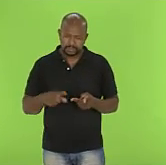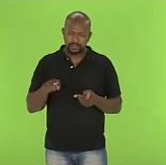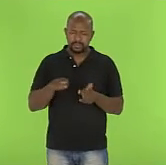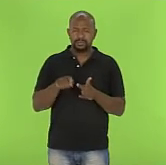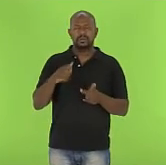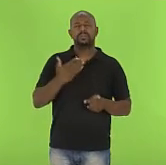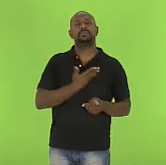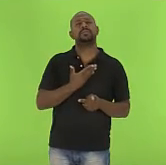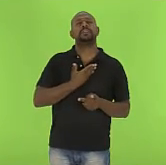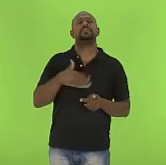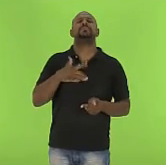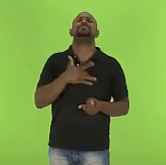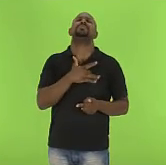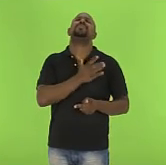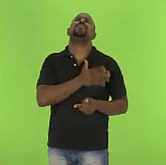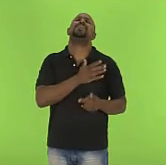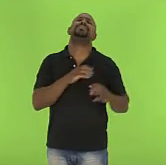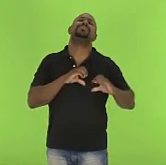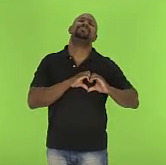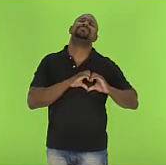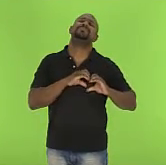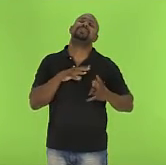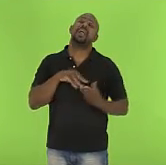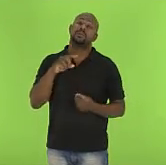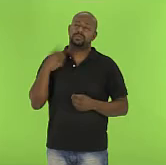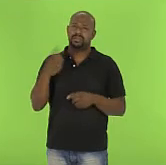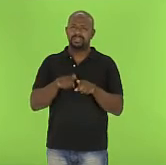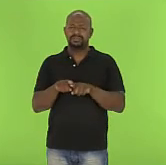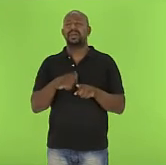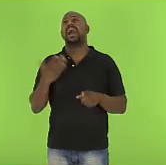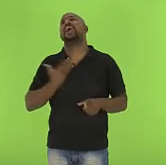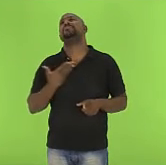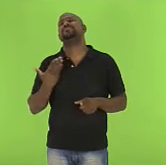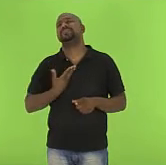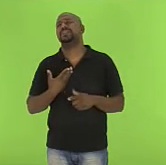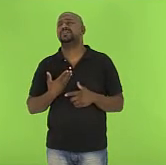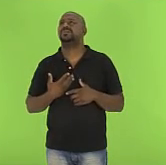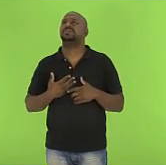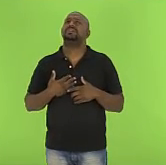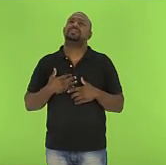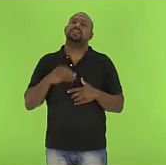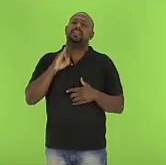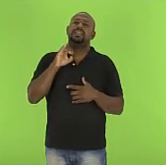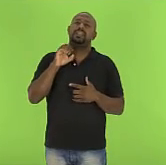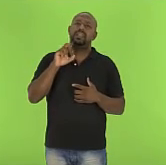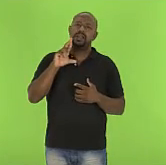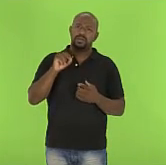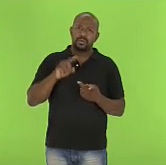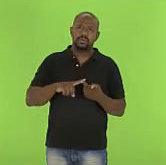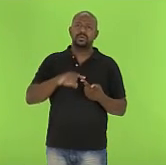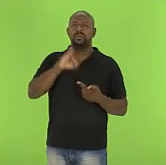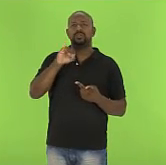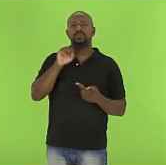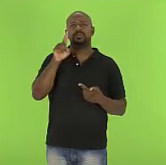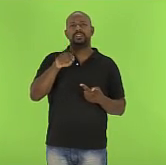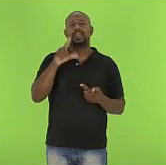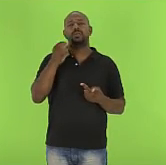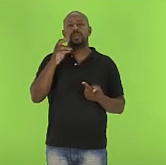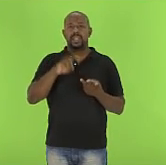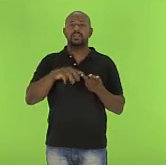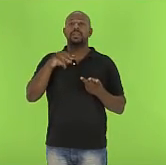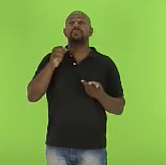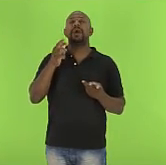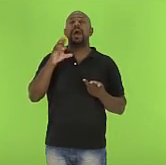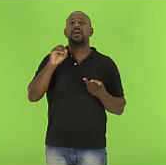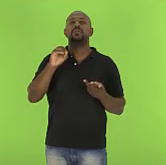privada, tiveram os nossos parceiros de coração, de alma, nossos irmãos, nossos amigos, Ícaro Silva, José